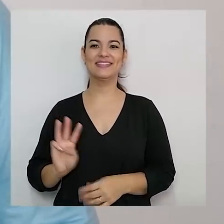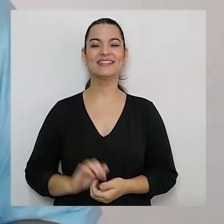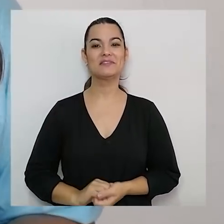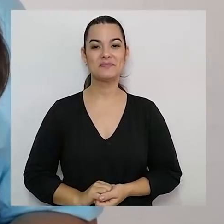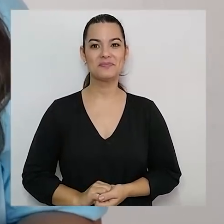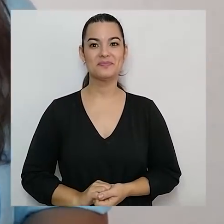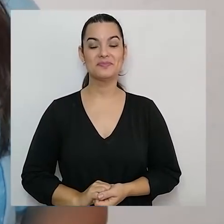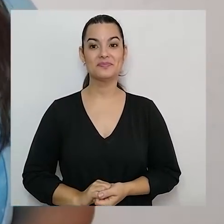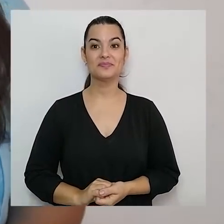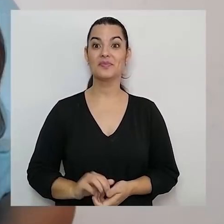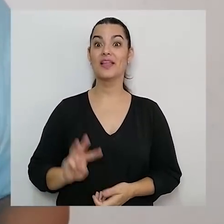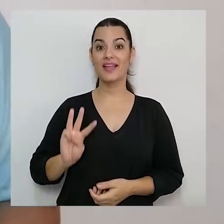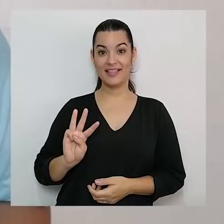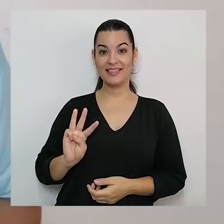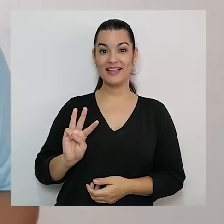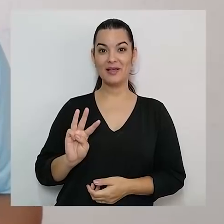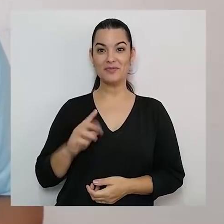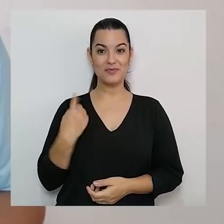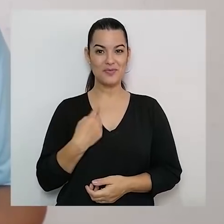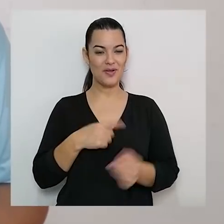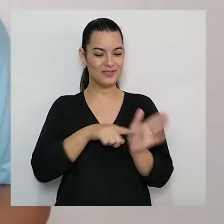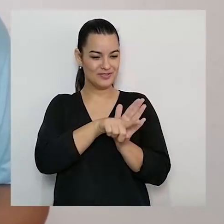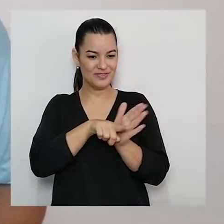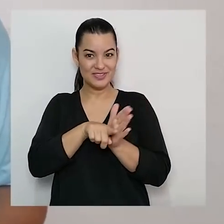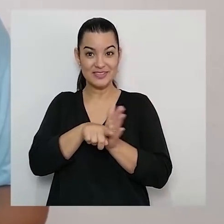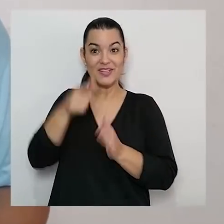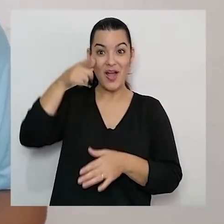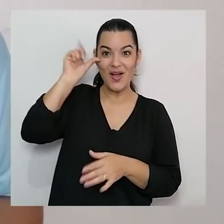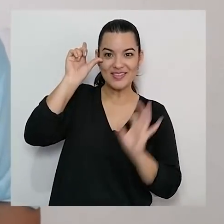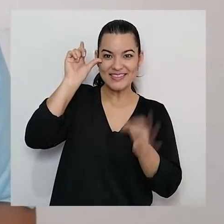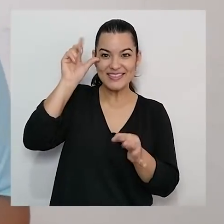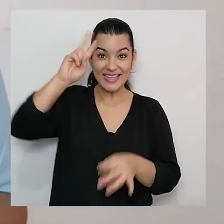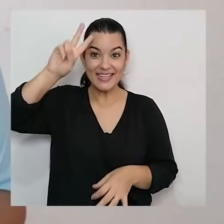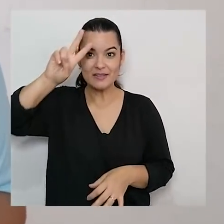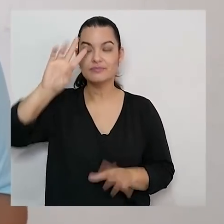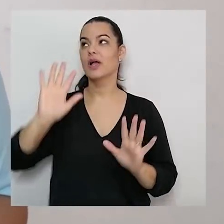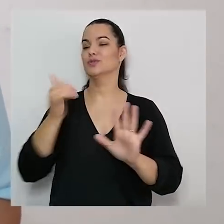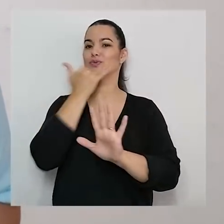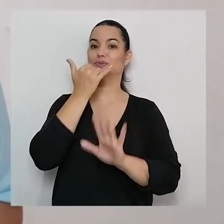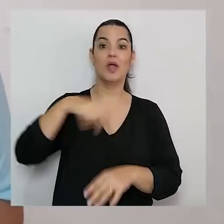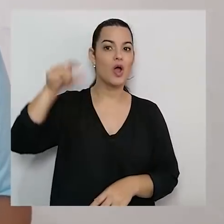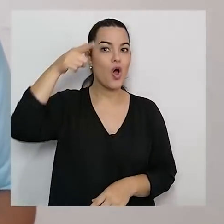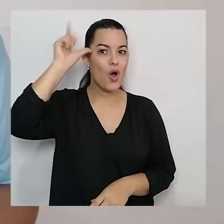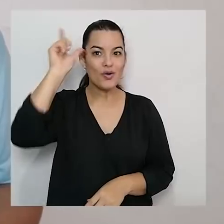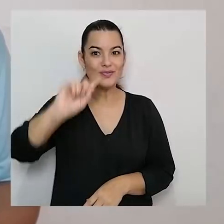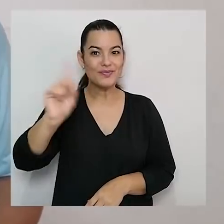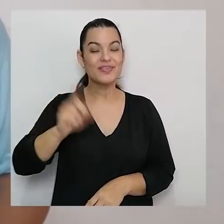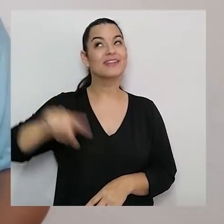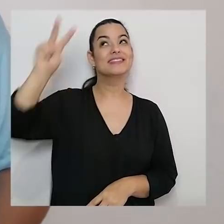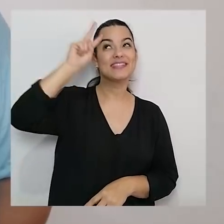W. O W fez parte das nossas investigações de ontem, né? Lembra de ontem não,